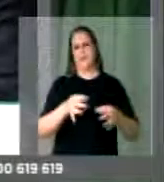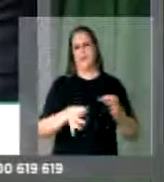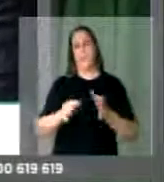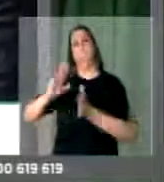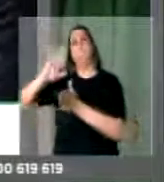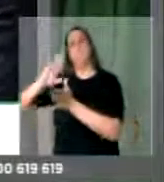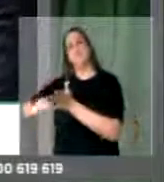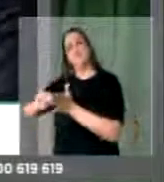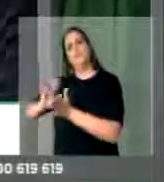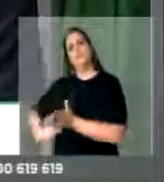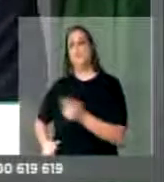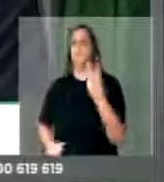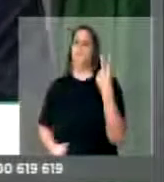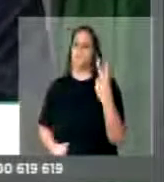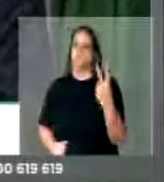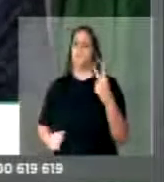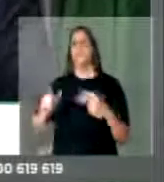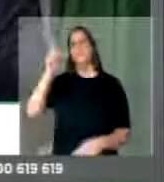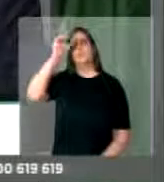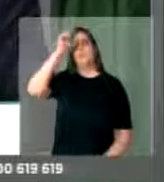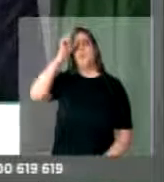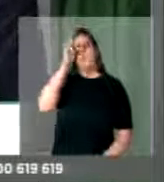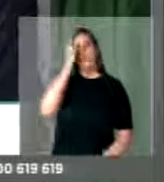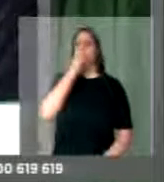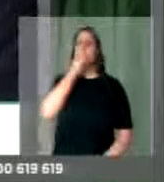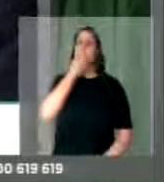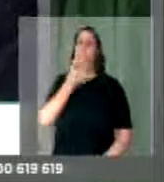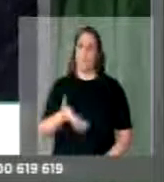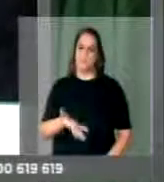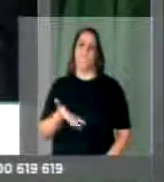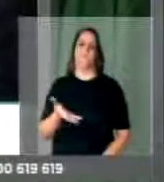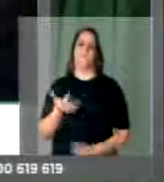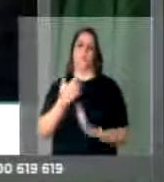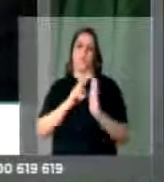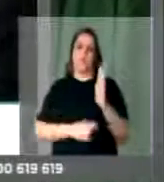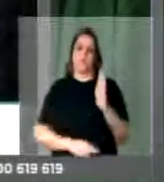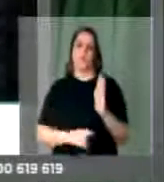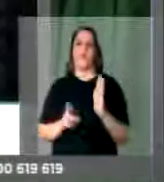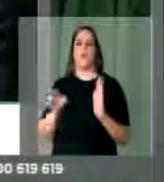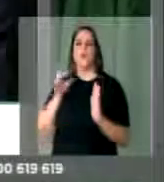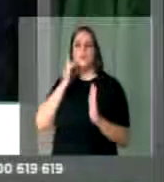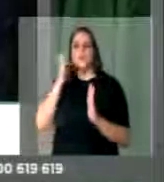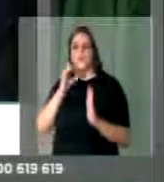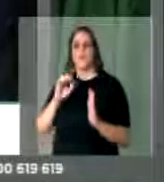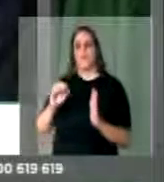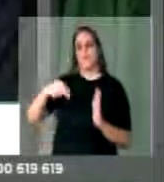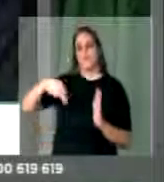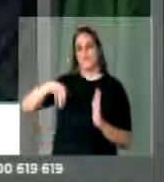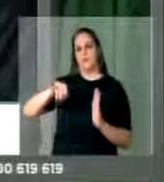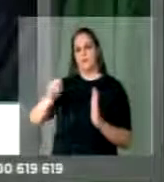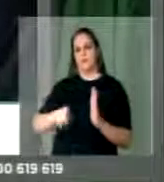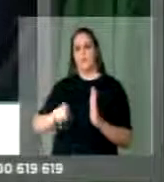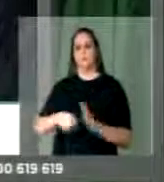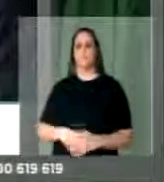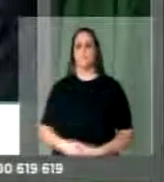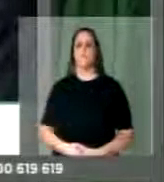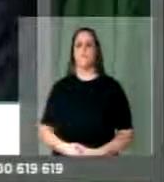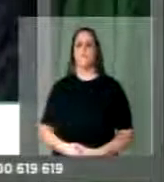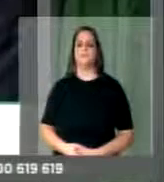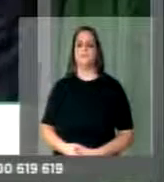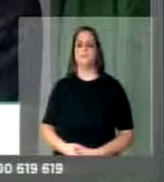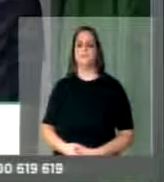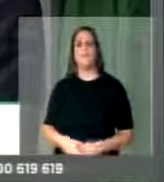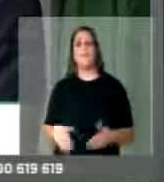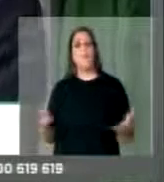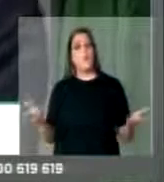Felizmente, essas duas propostas foram retiradas do relatório do deputado Onyx. Hoje, nós